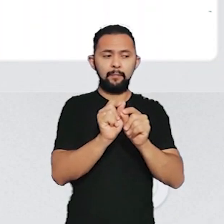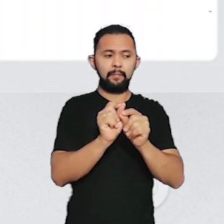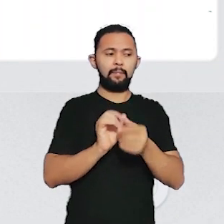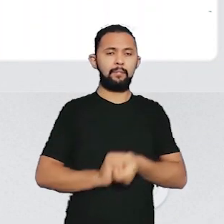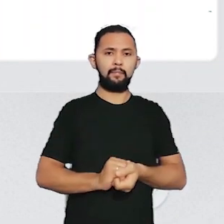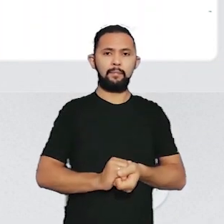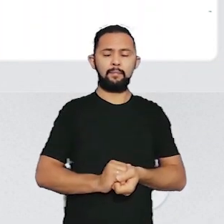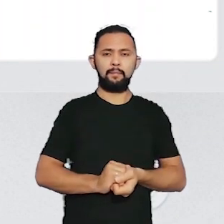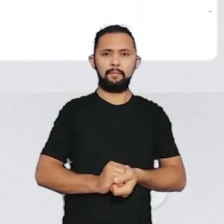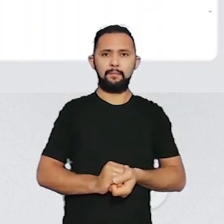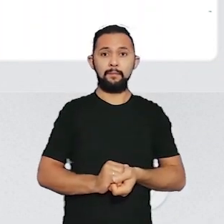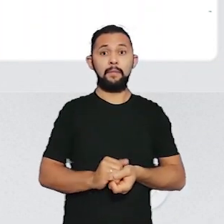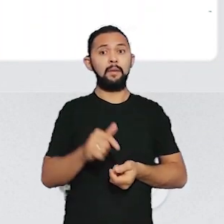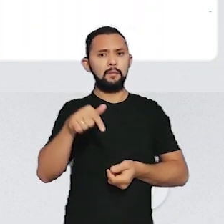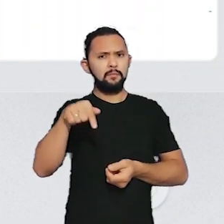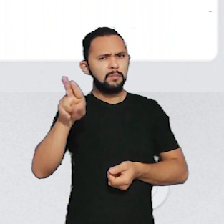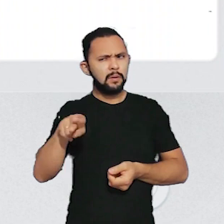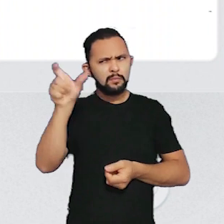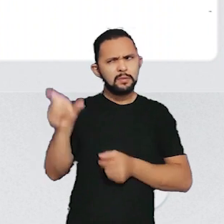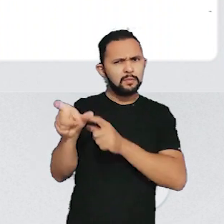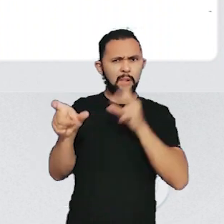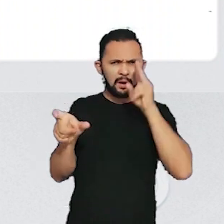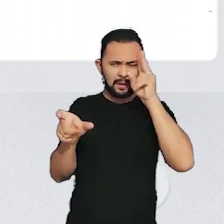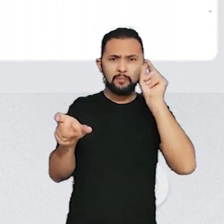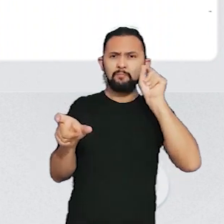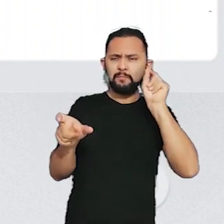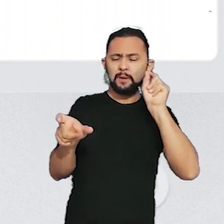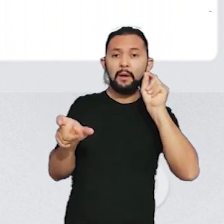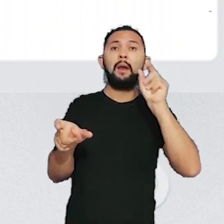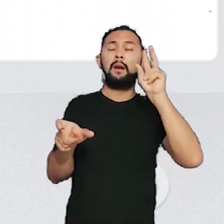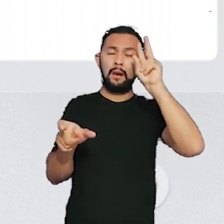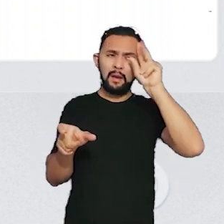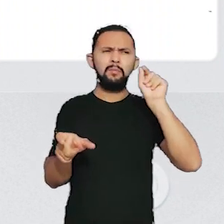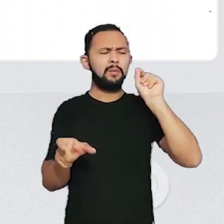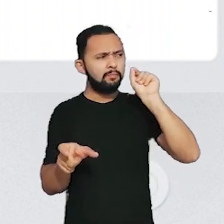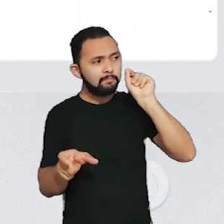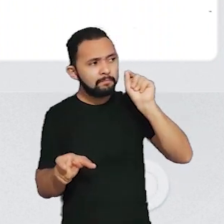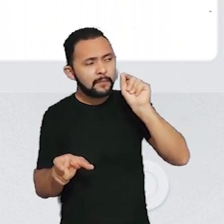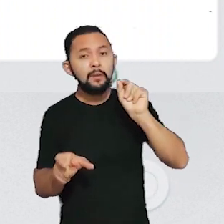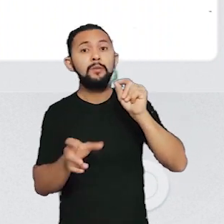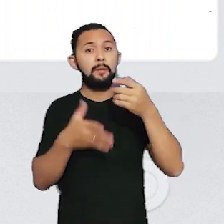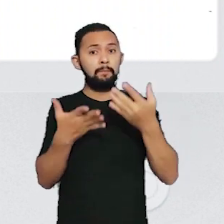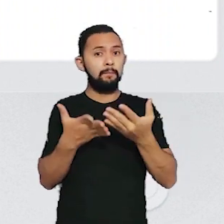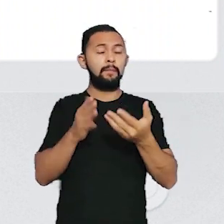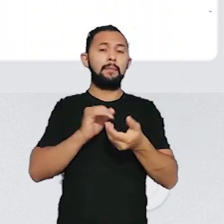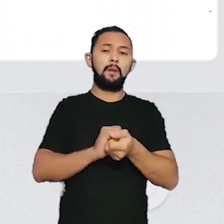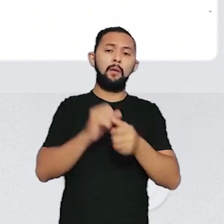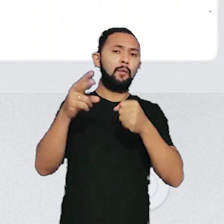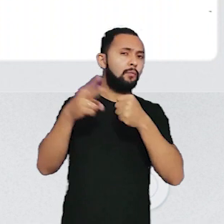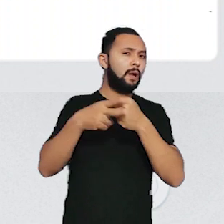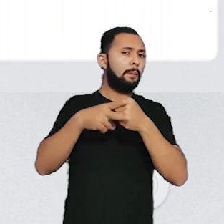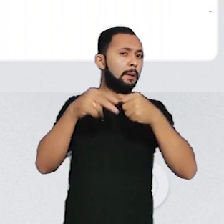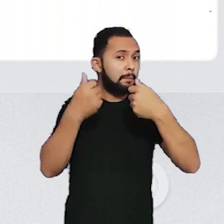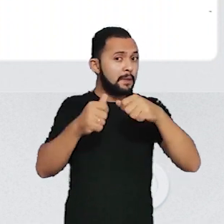amavas. Quem se recorda, recorda de algo ou de alguma coisa. Então, esse verbo, ele pede